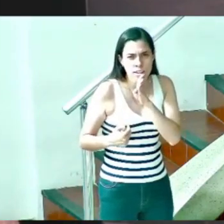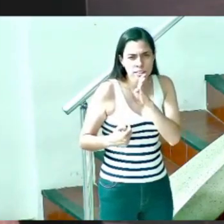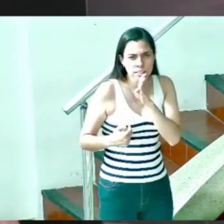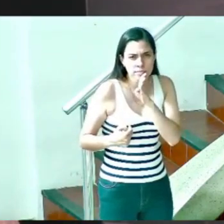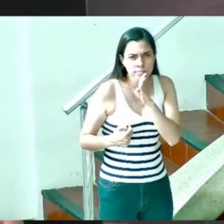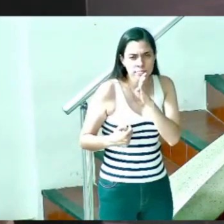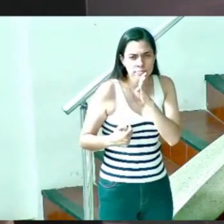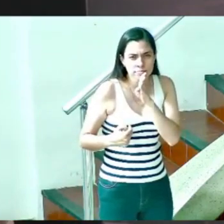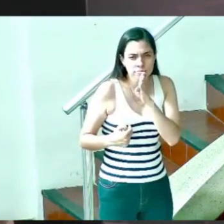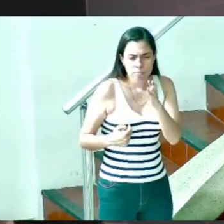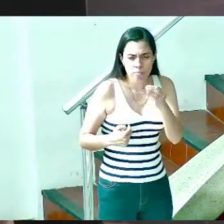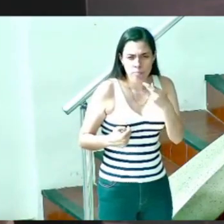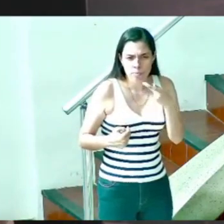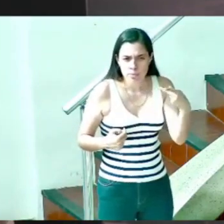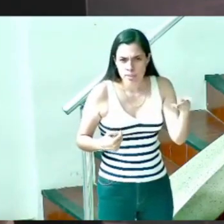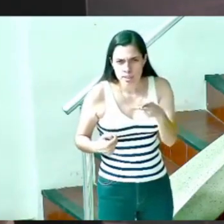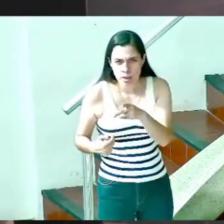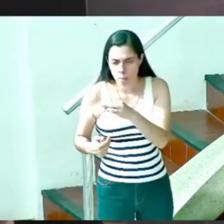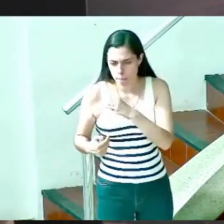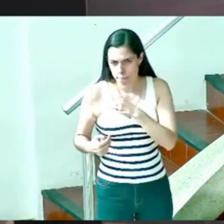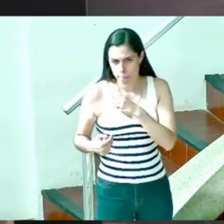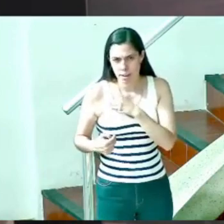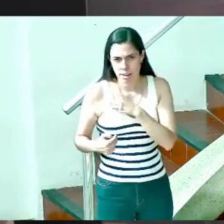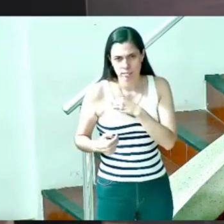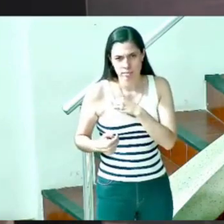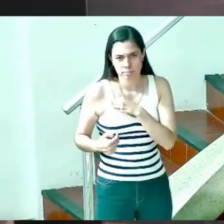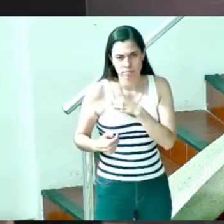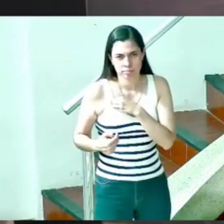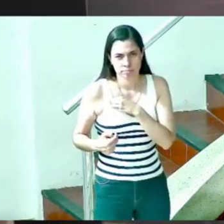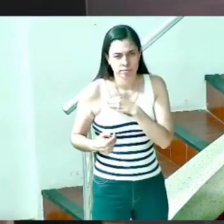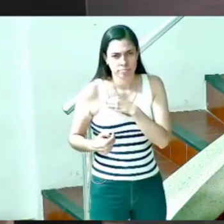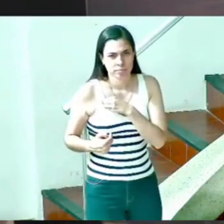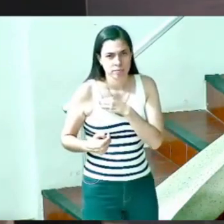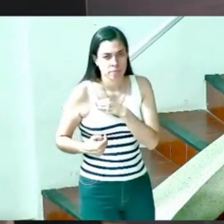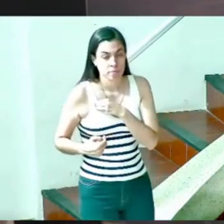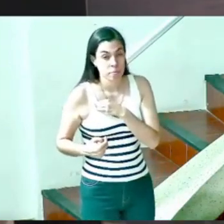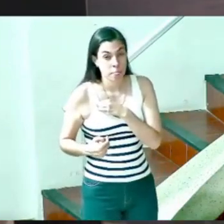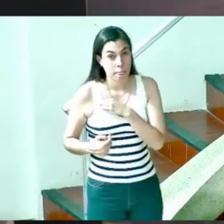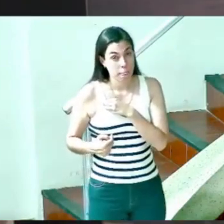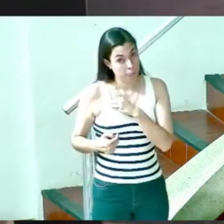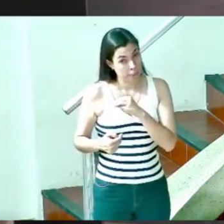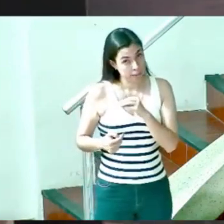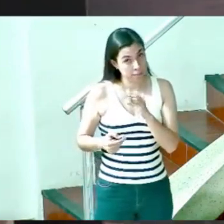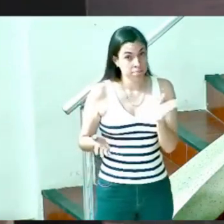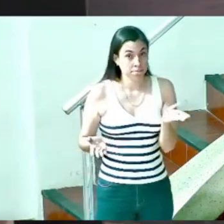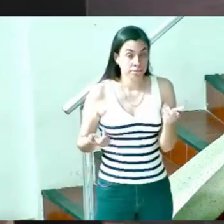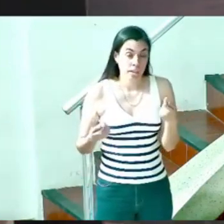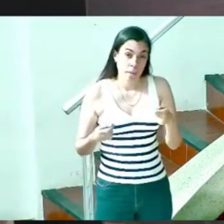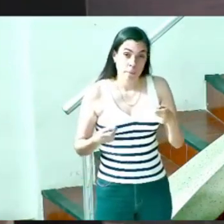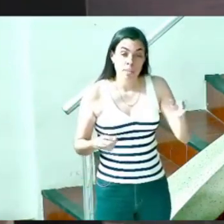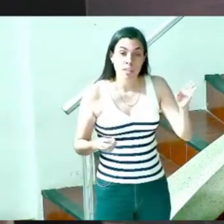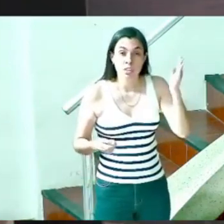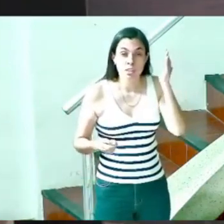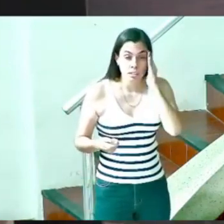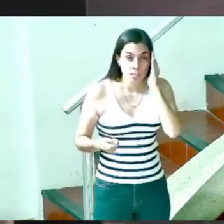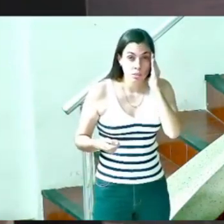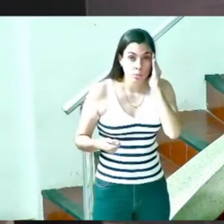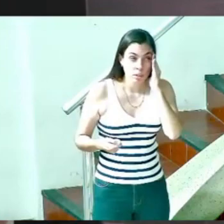E aí, diante desse conhecimento, você precisa ter a precaução ou a sabedoria de